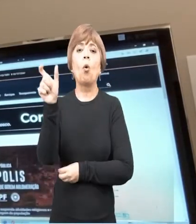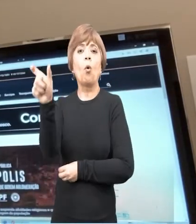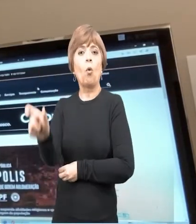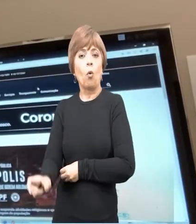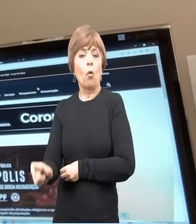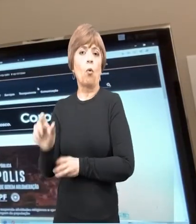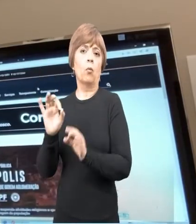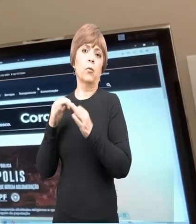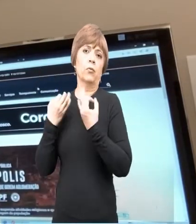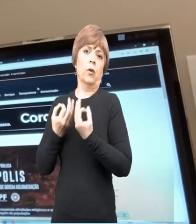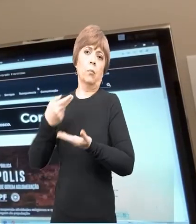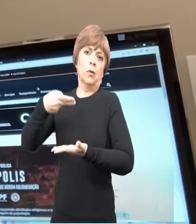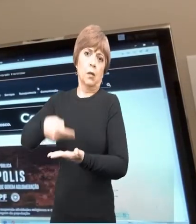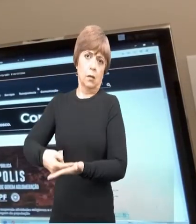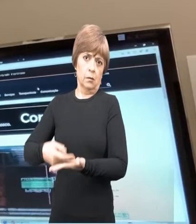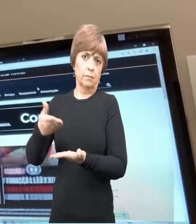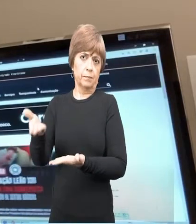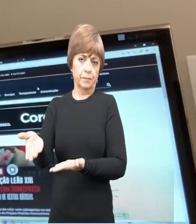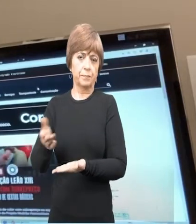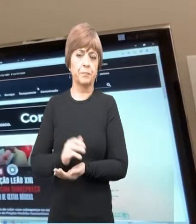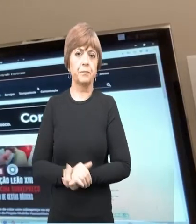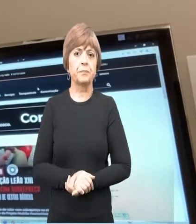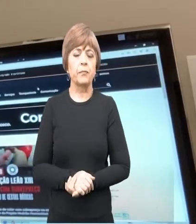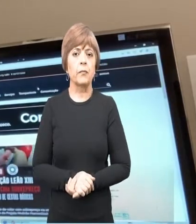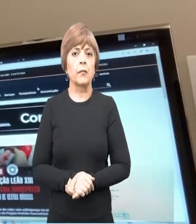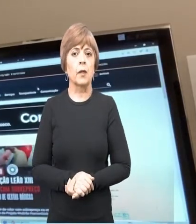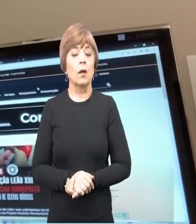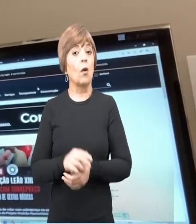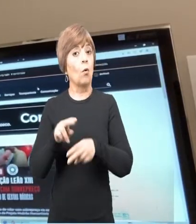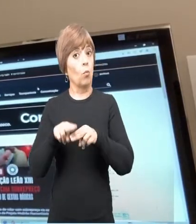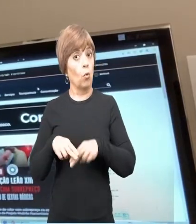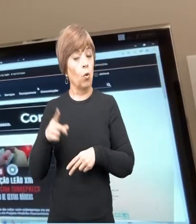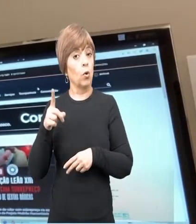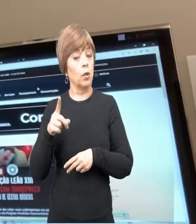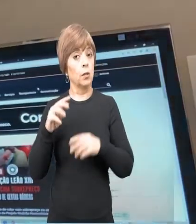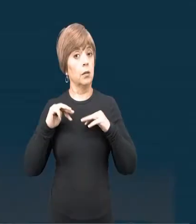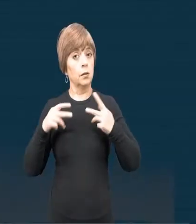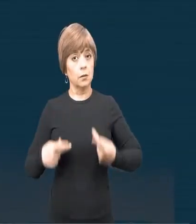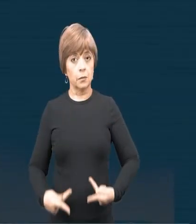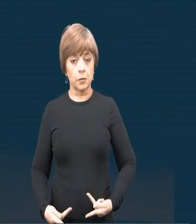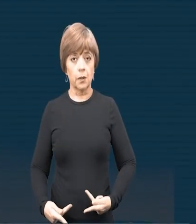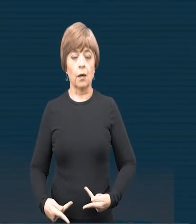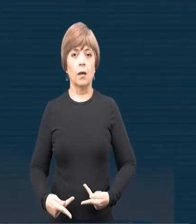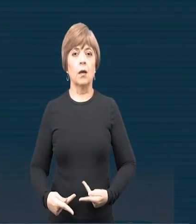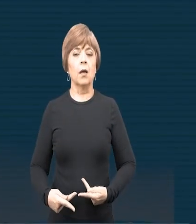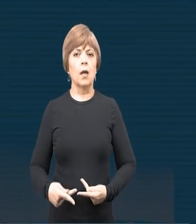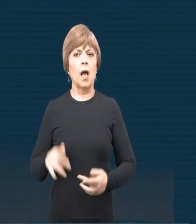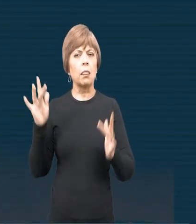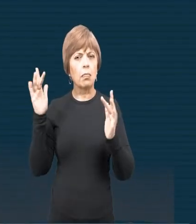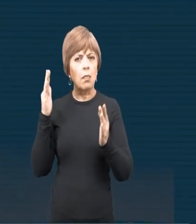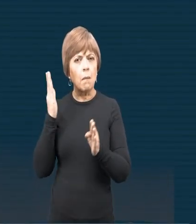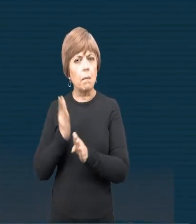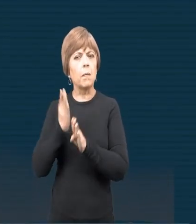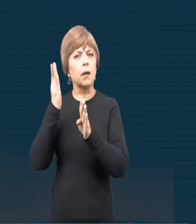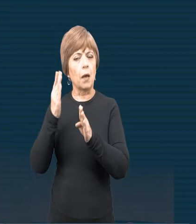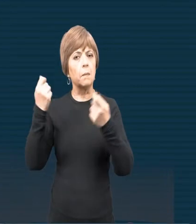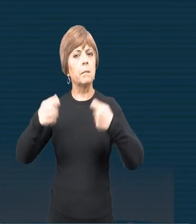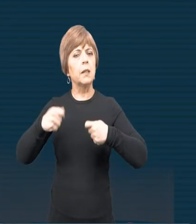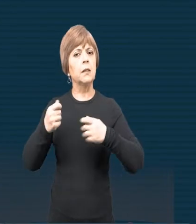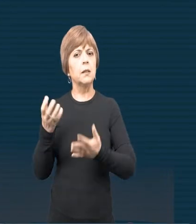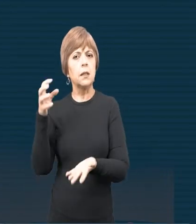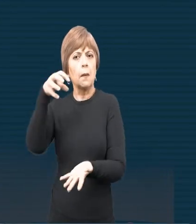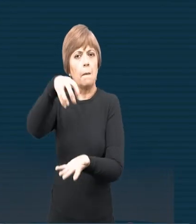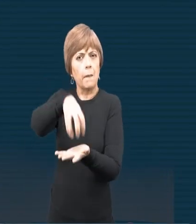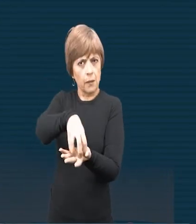seus parentes que se encontram internados. Por conta disso tudo, o Ministério Público detectou a necessidade de implantação de uma